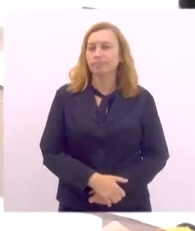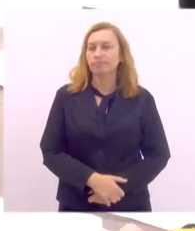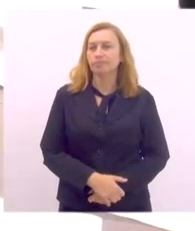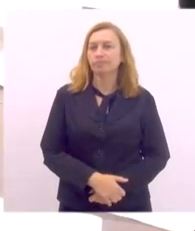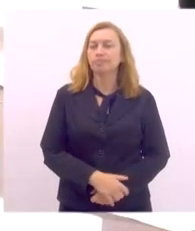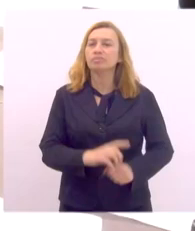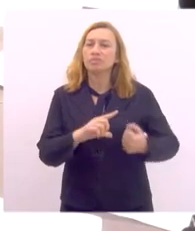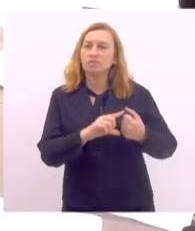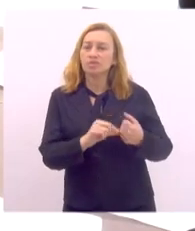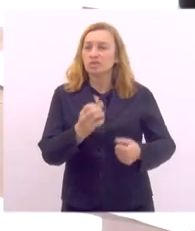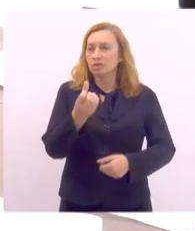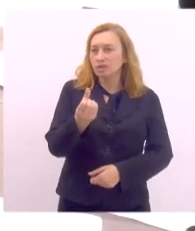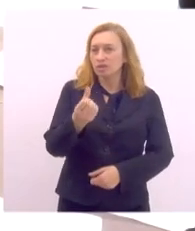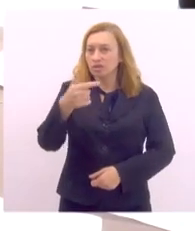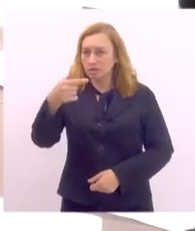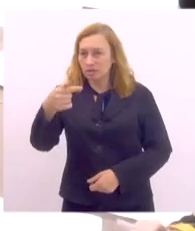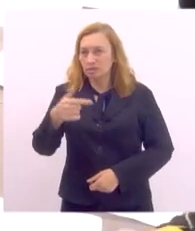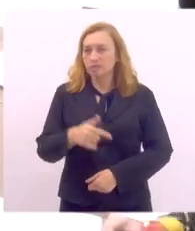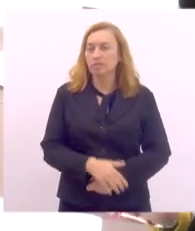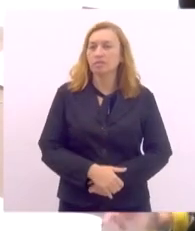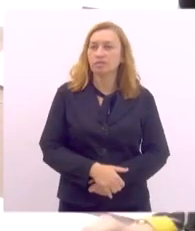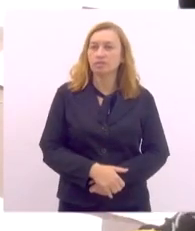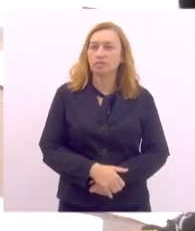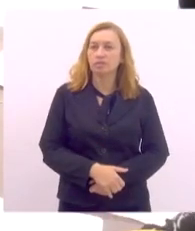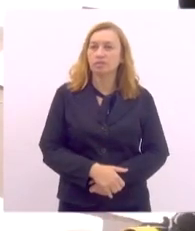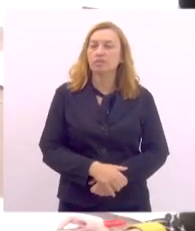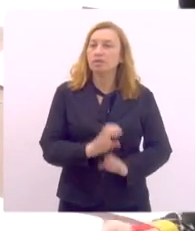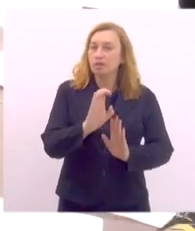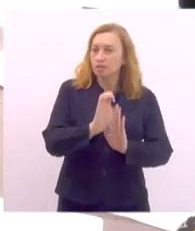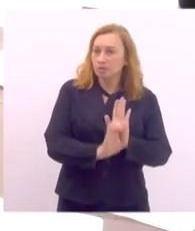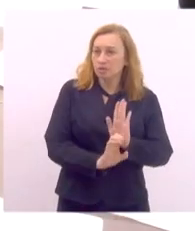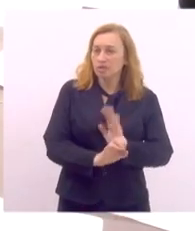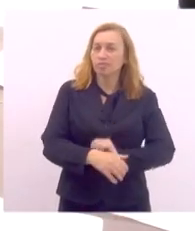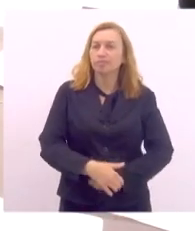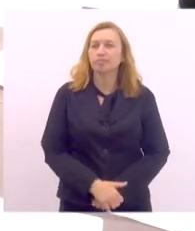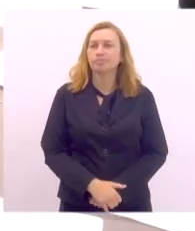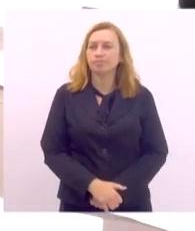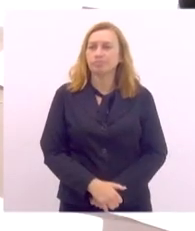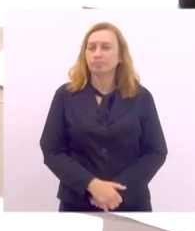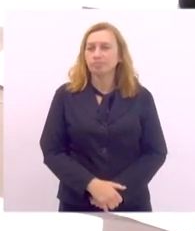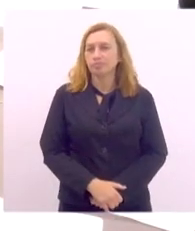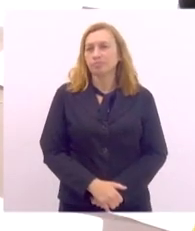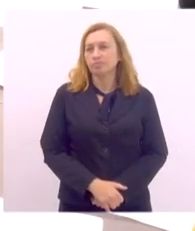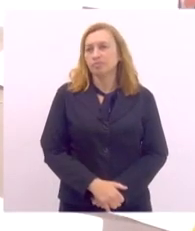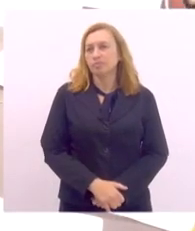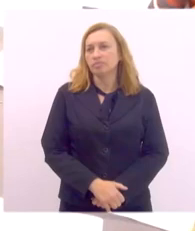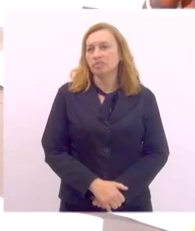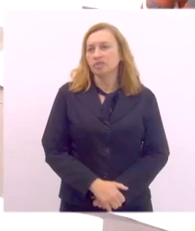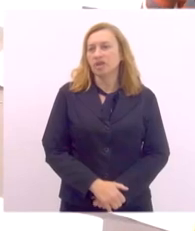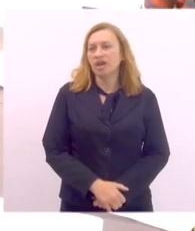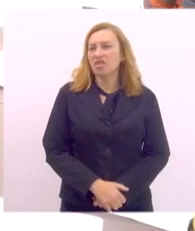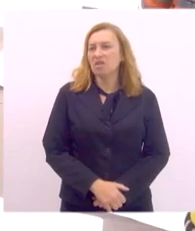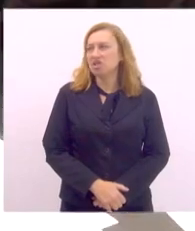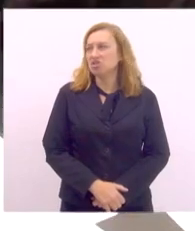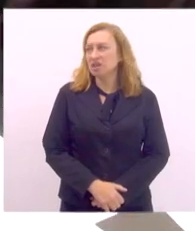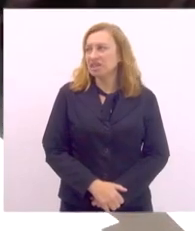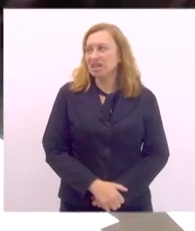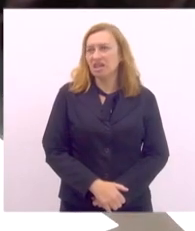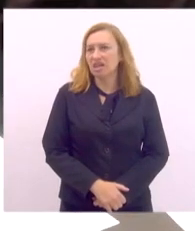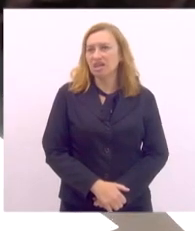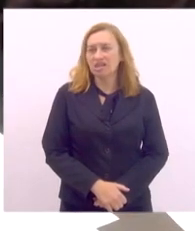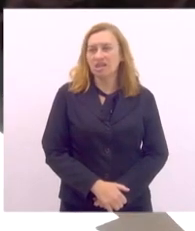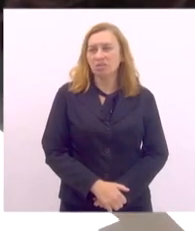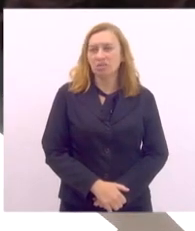Artigo 6º e 7º. Uhum. Sim, oriundo de emenda parlamentar. Olha só, eu entendo que,